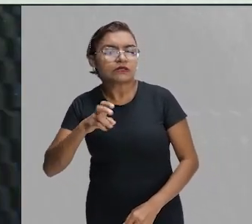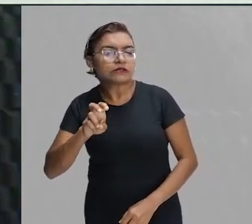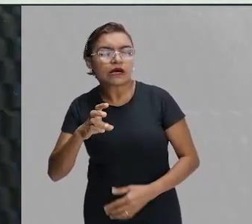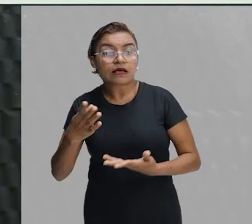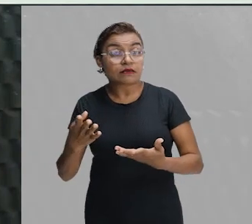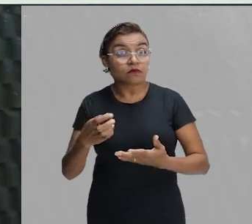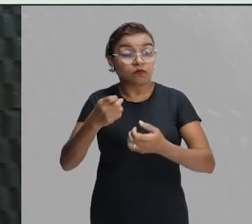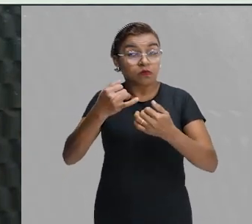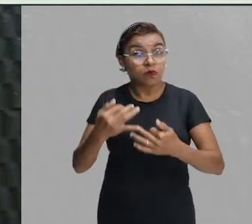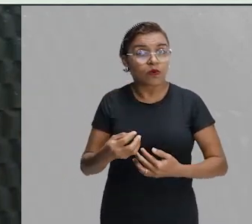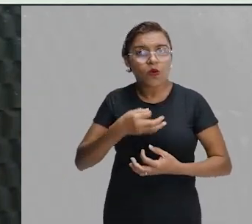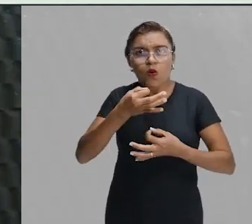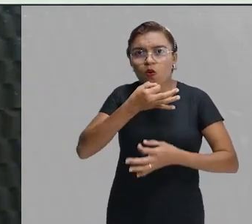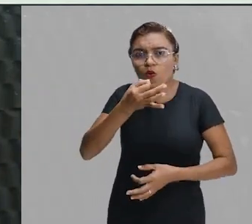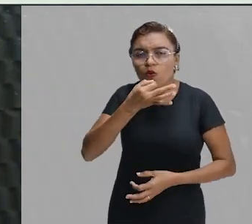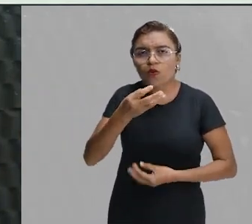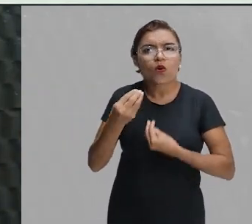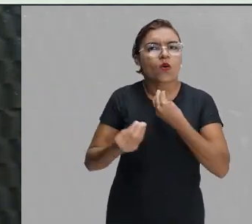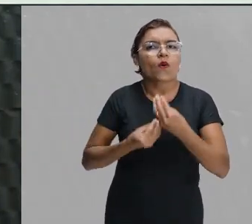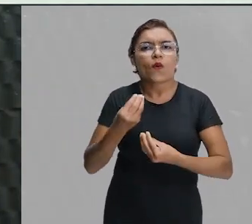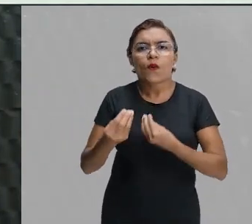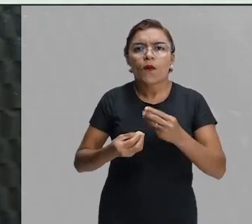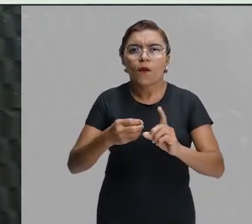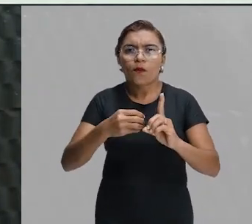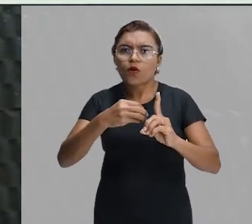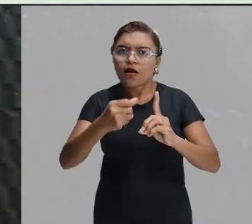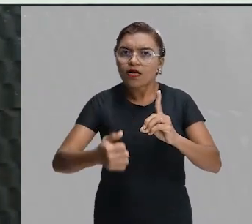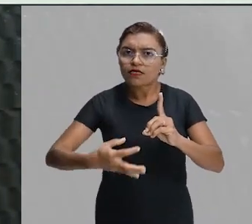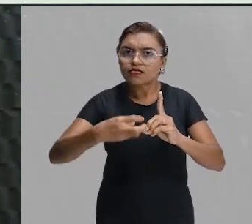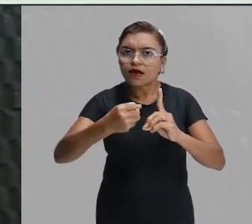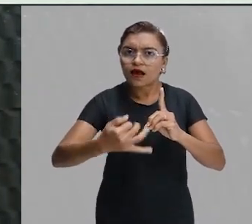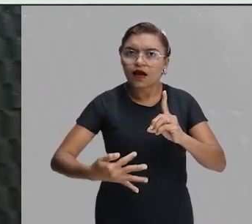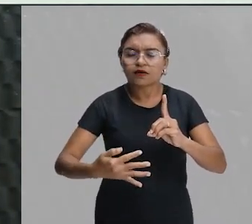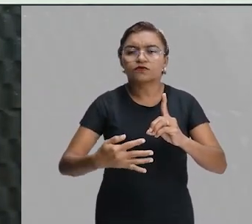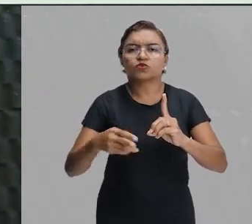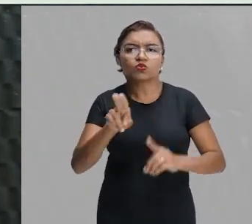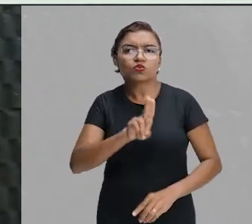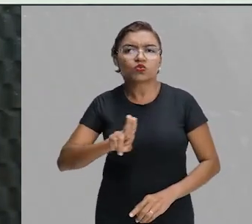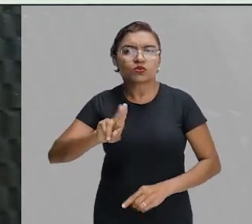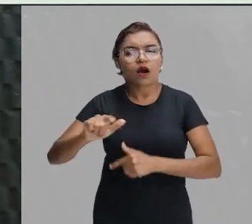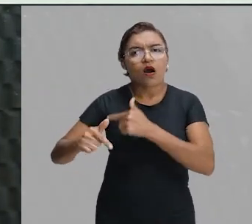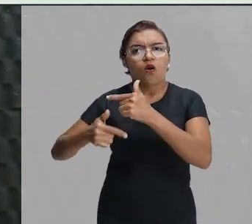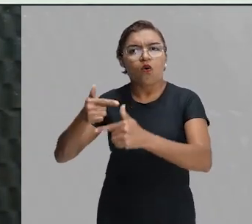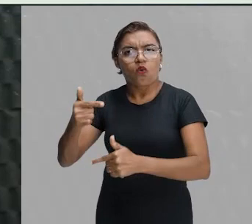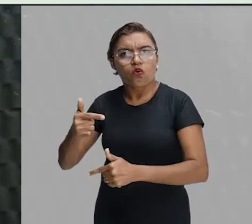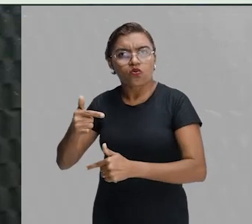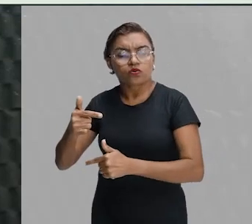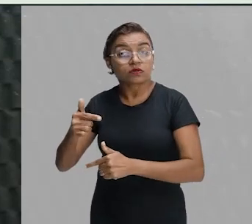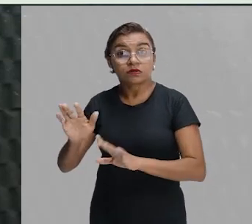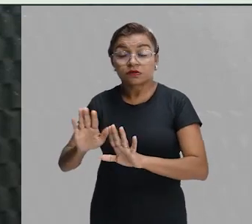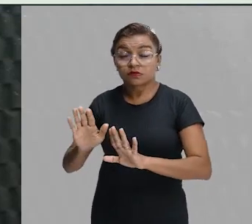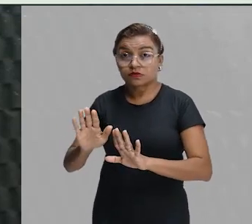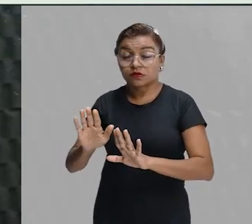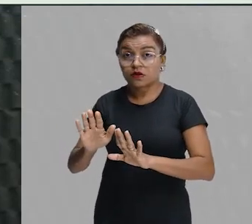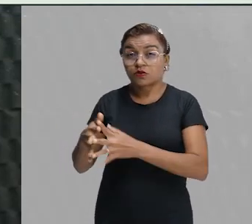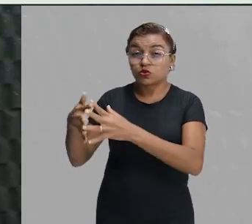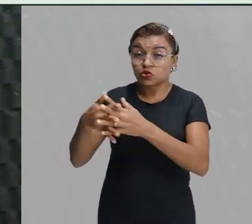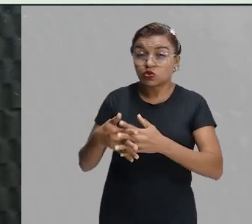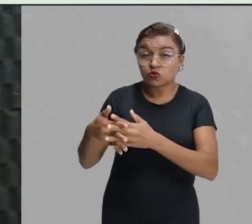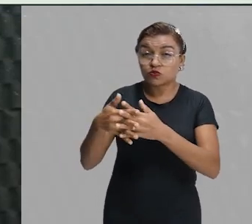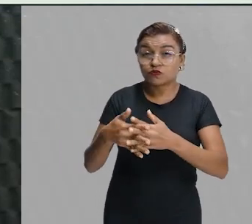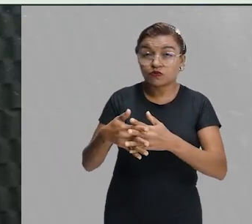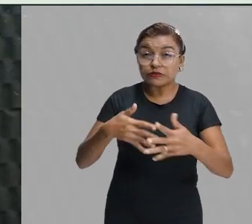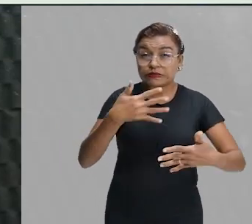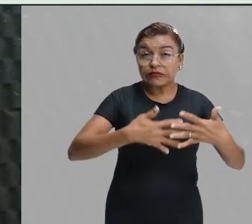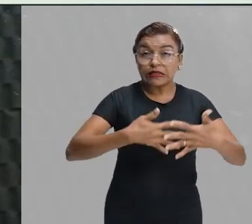eu preciso sempre utilizar esses dados, eu não posso dar dados e estar usando outros depois, isso vai complicar a minha argumentação, tornar